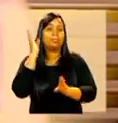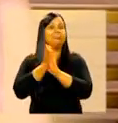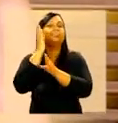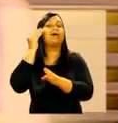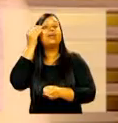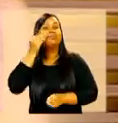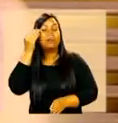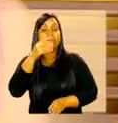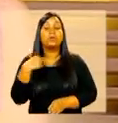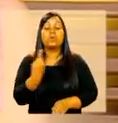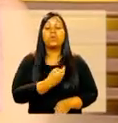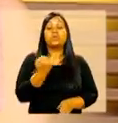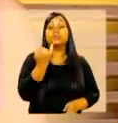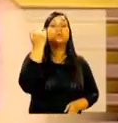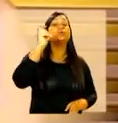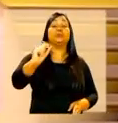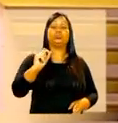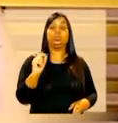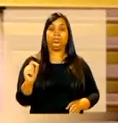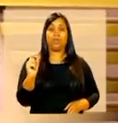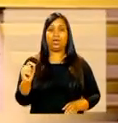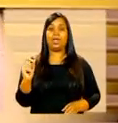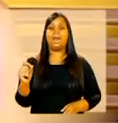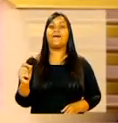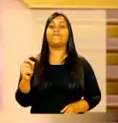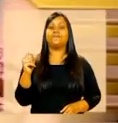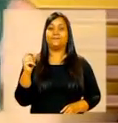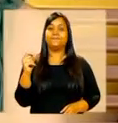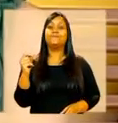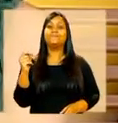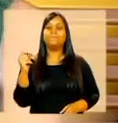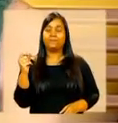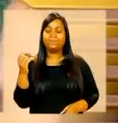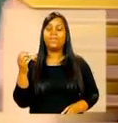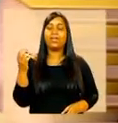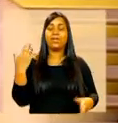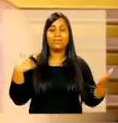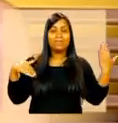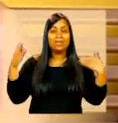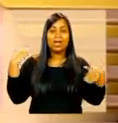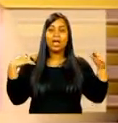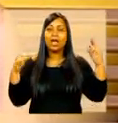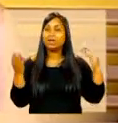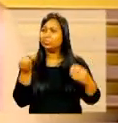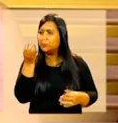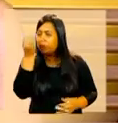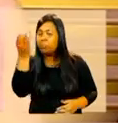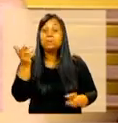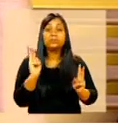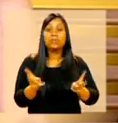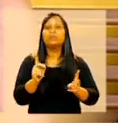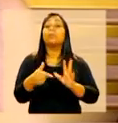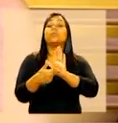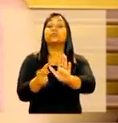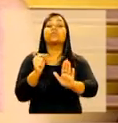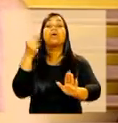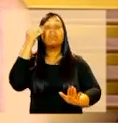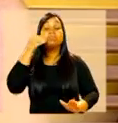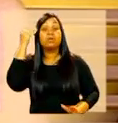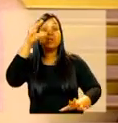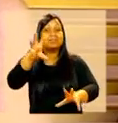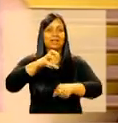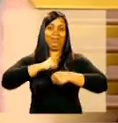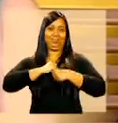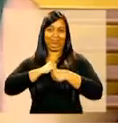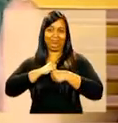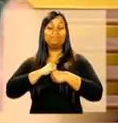gente dá muito valor em trabalhar as viagens, sempre colocando o foco à experiência. E assim, de